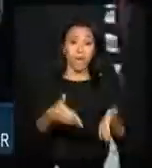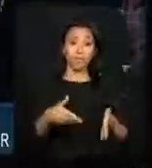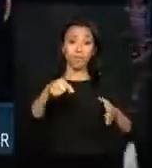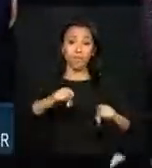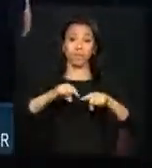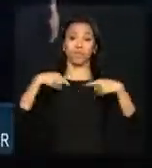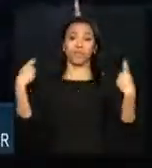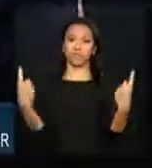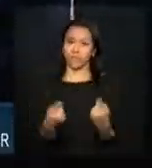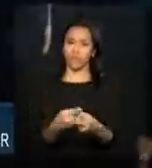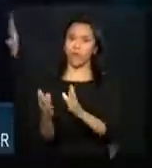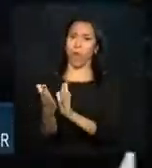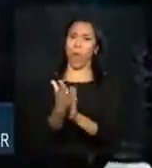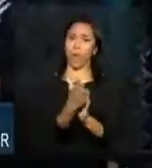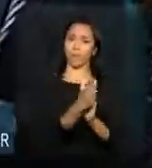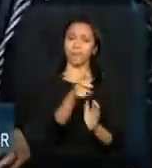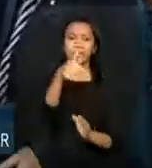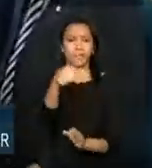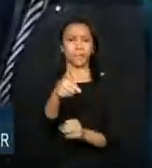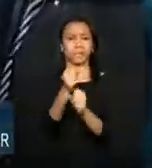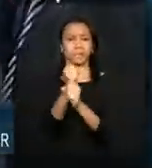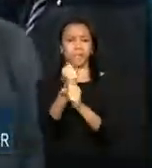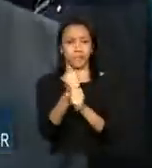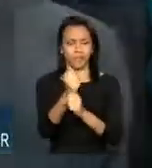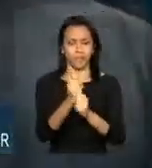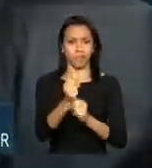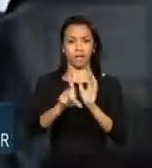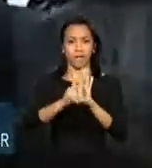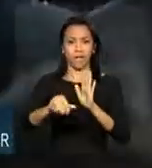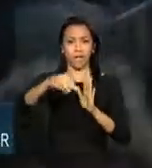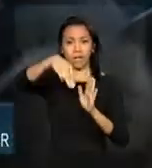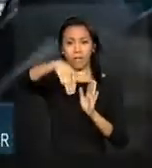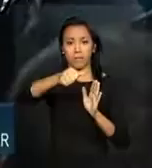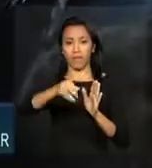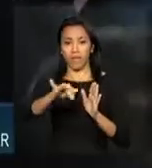para homenagear os 7 anos da Lei Maria da Penha.